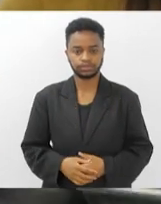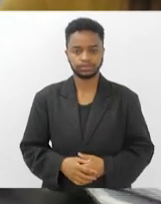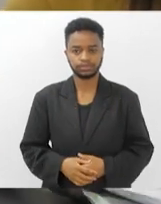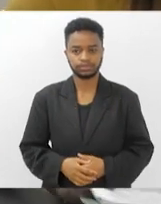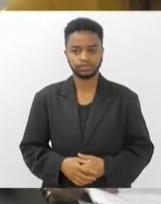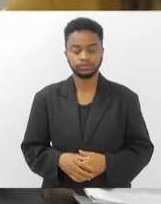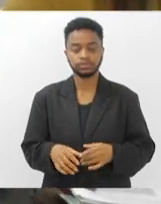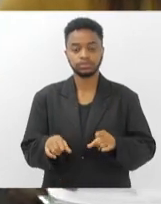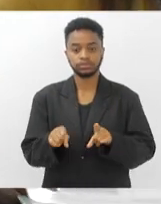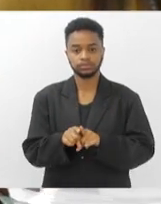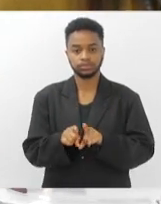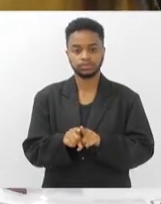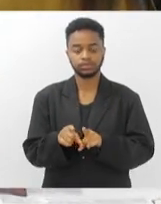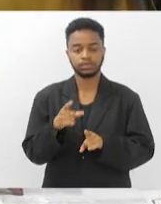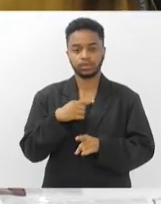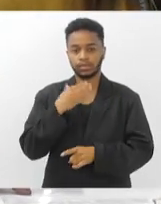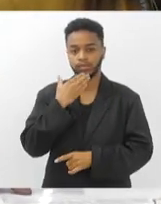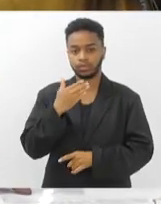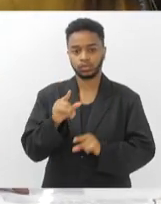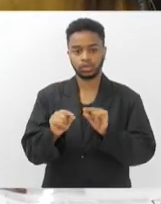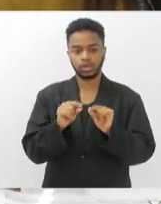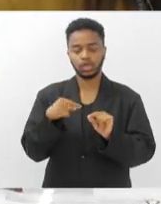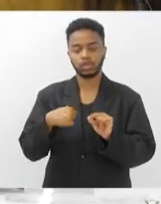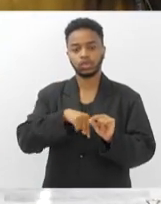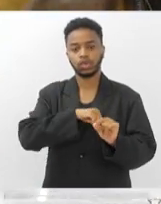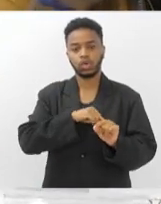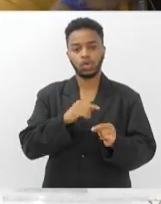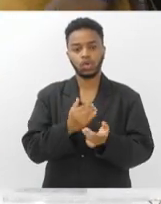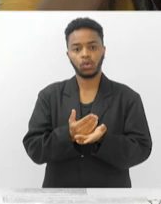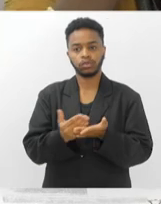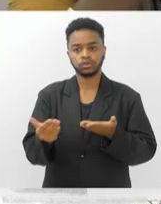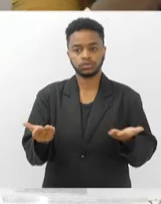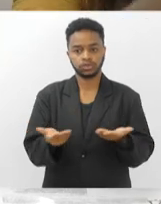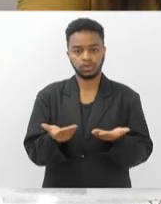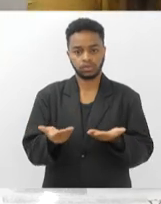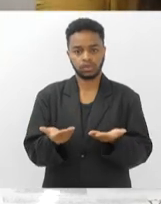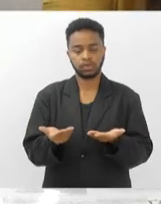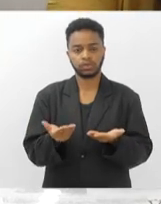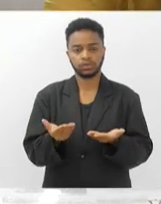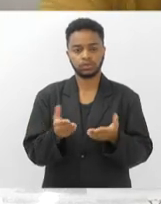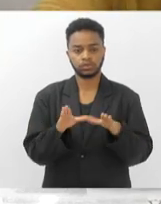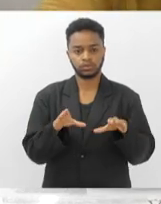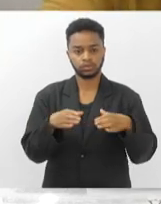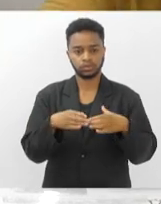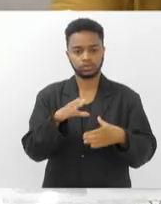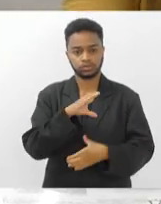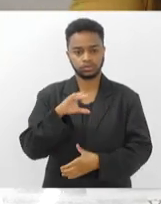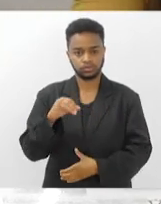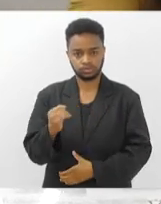uma solicitação também, nós vamos iniciar os trabalhos desta comissão